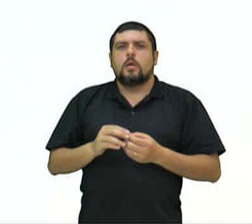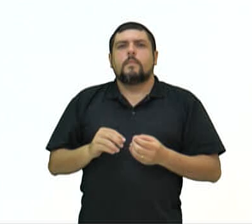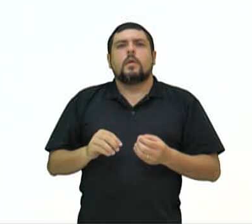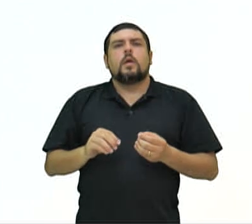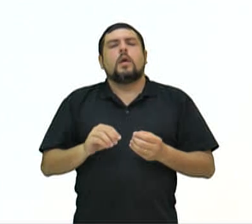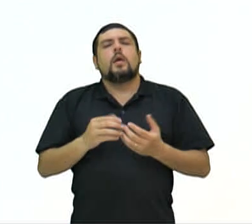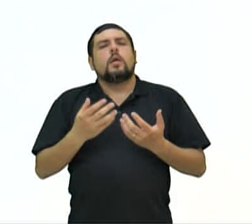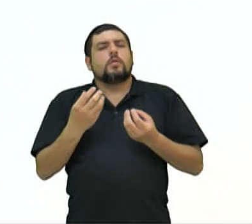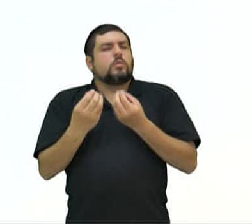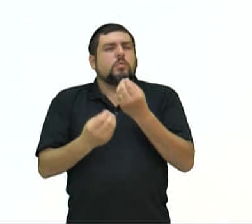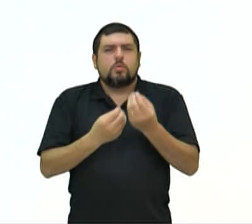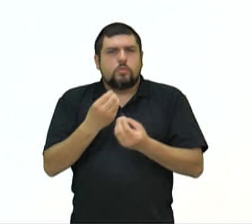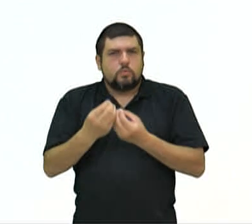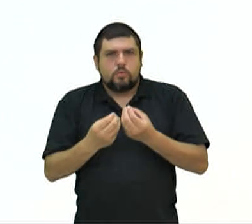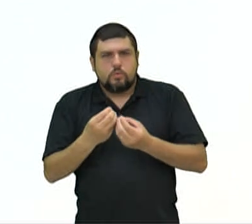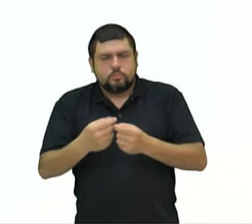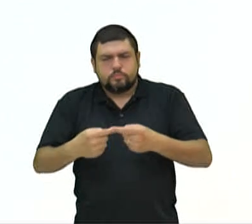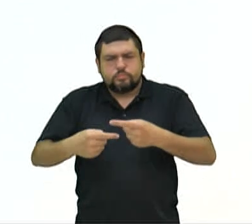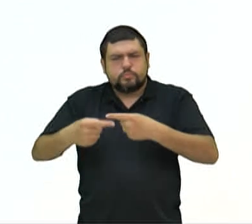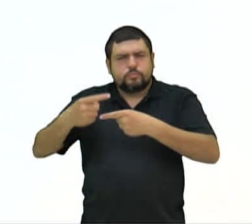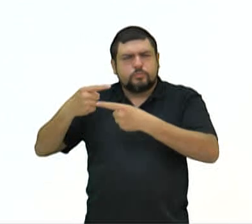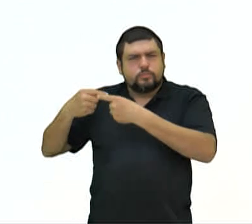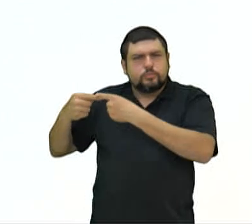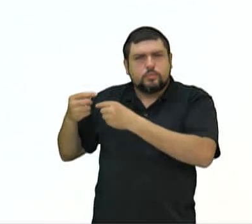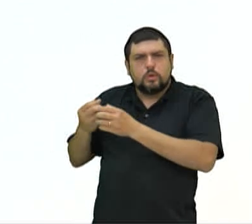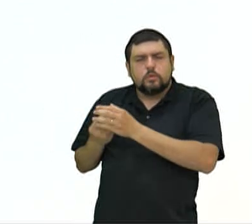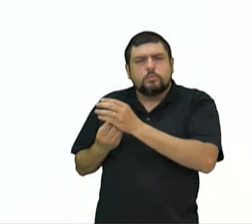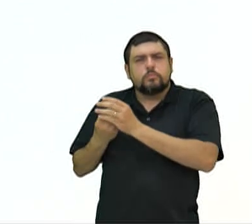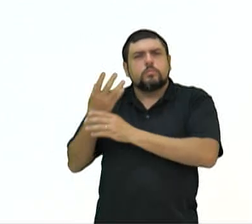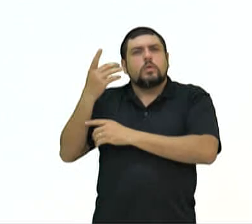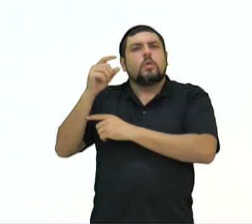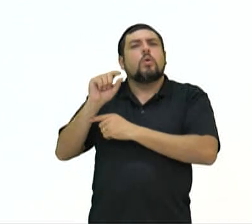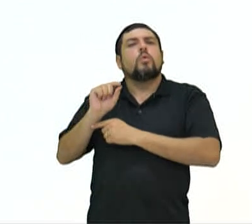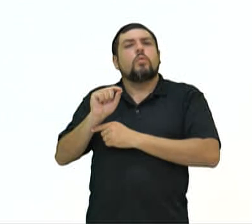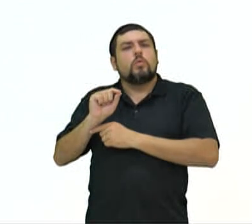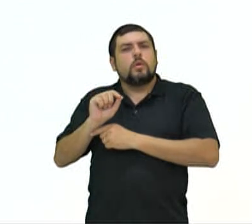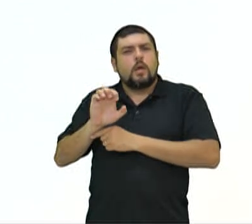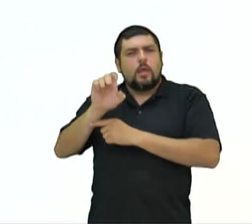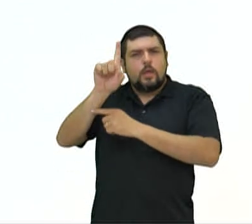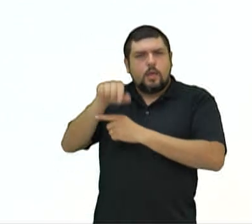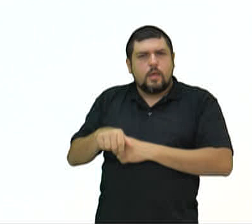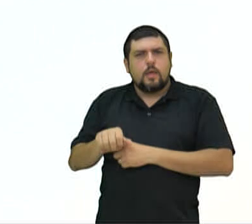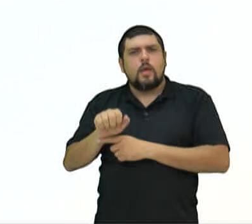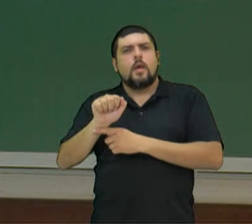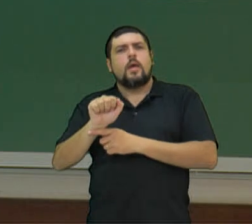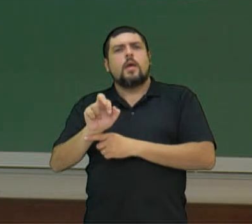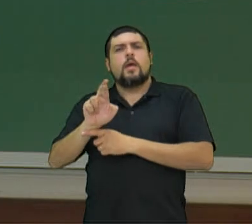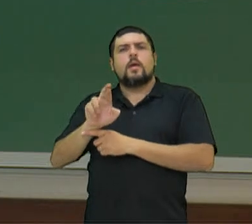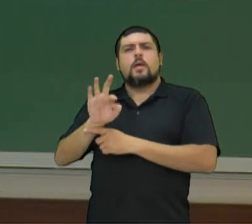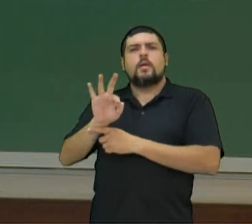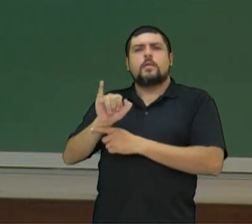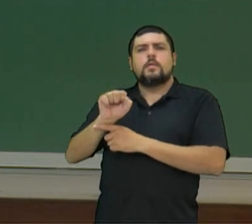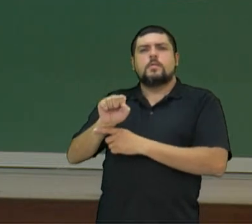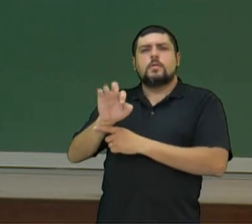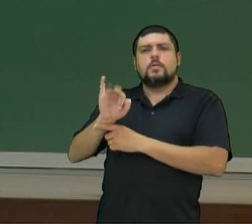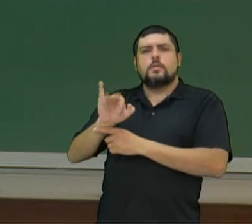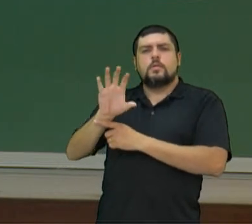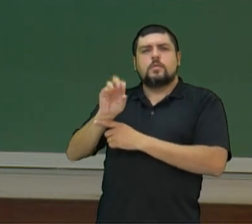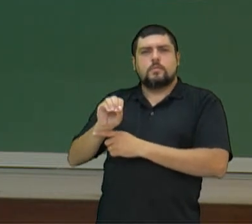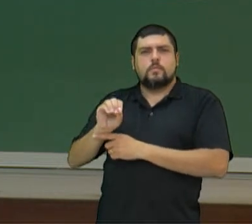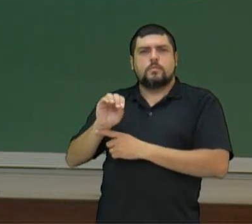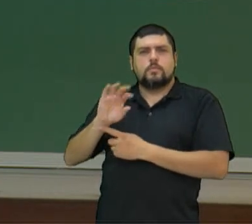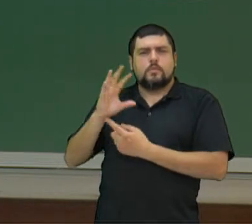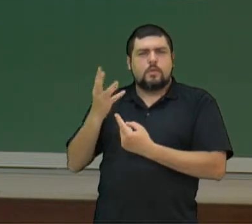o acompanha desde o seu nascimento, o caráter artístico. Então, a gente pode dizer que o nado sincronizado ele